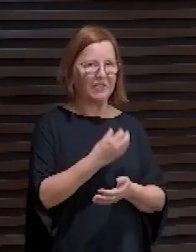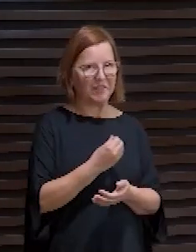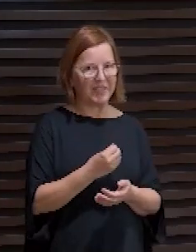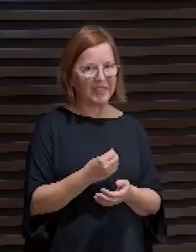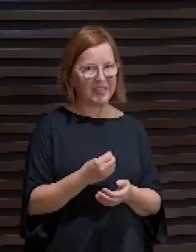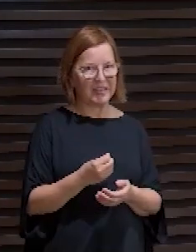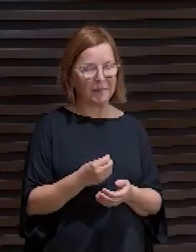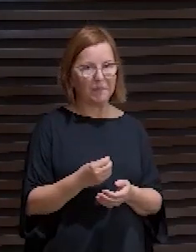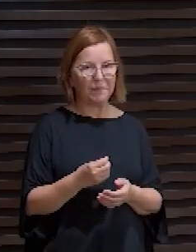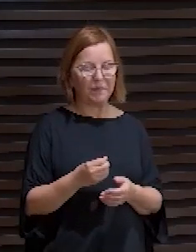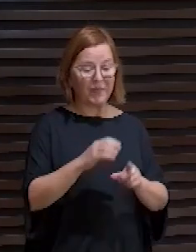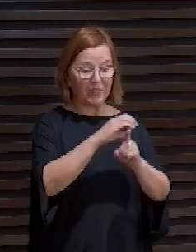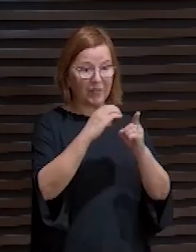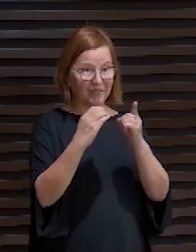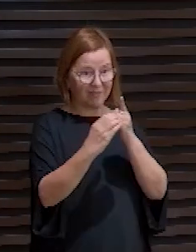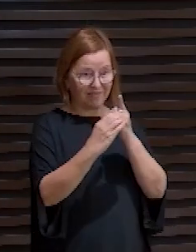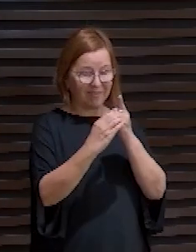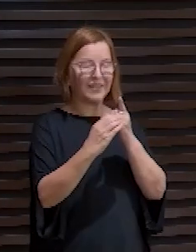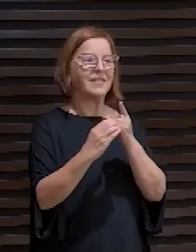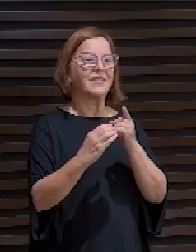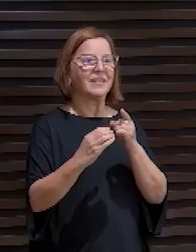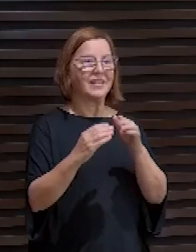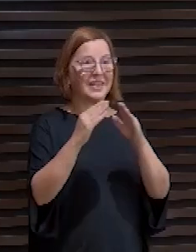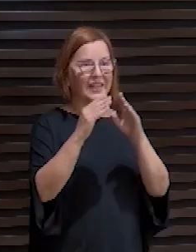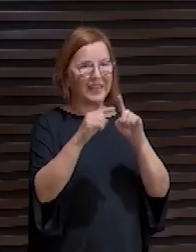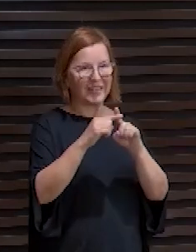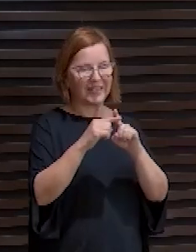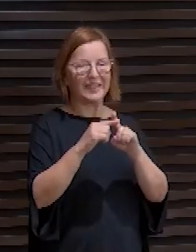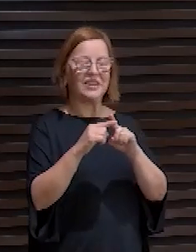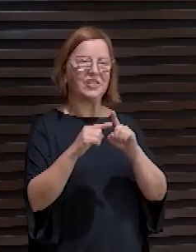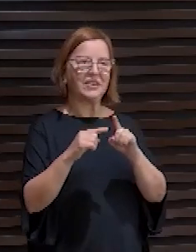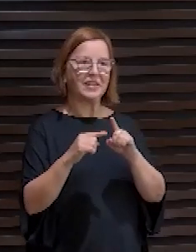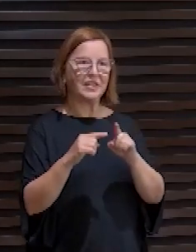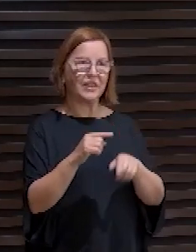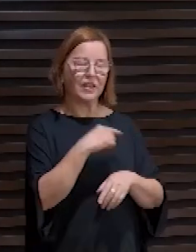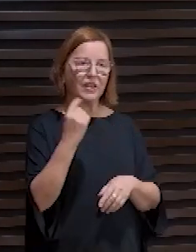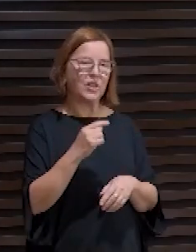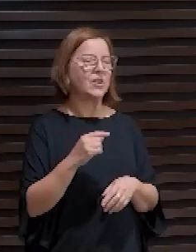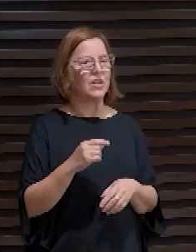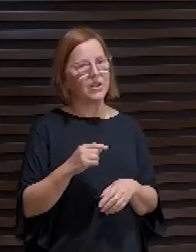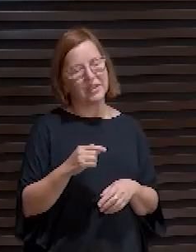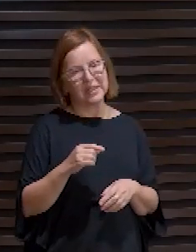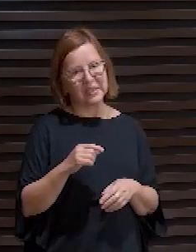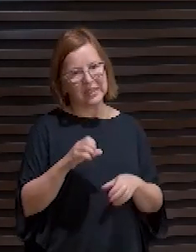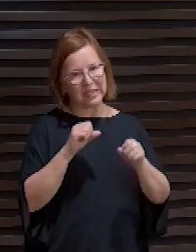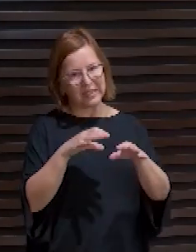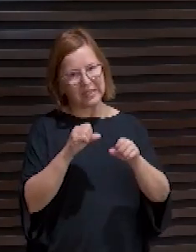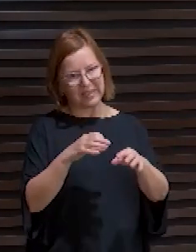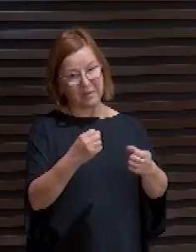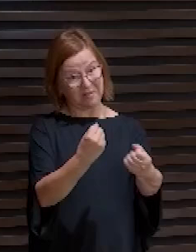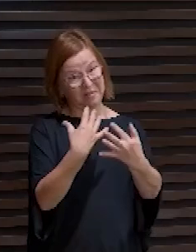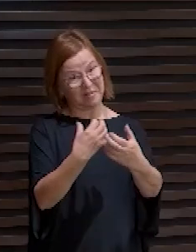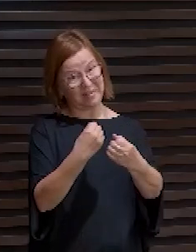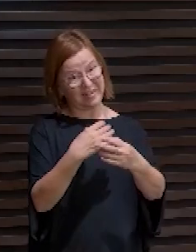em Deus. É na igreja reunida que cantamos, que ensinamos e somos ensinados. É na